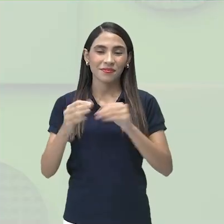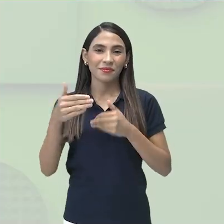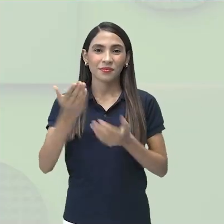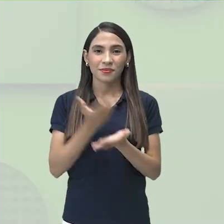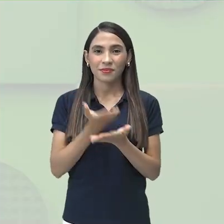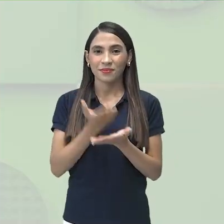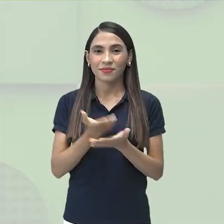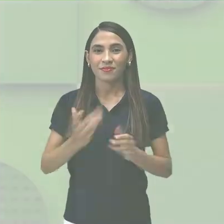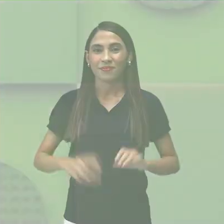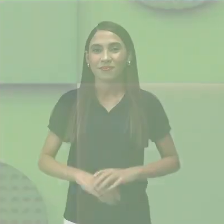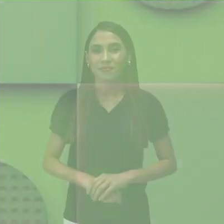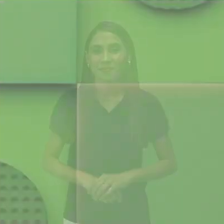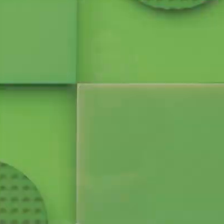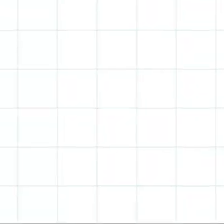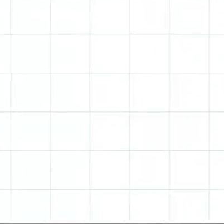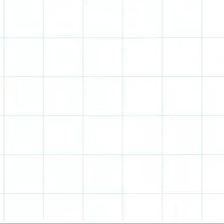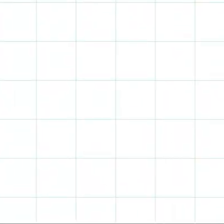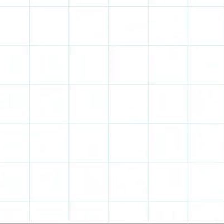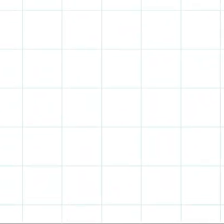à nossa aula.